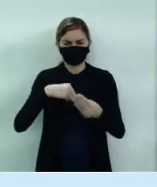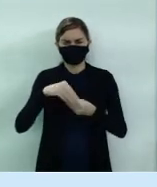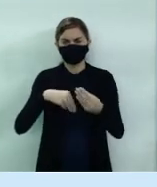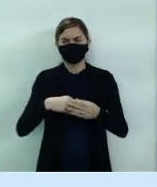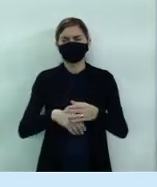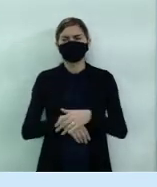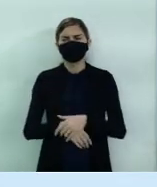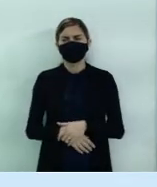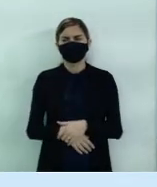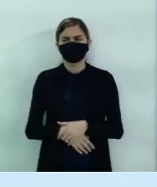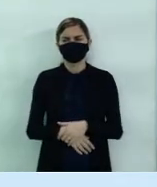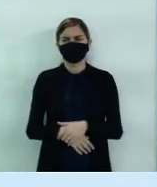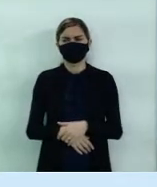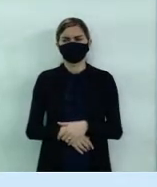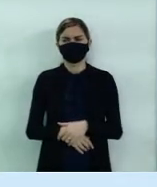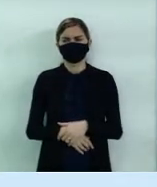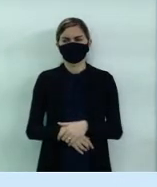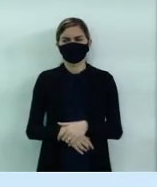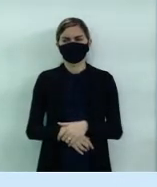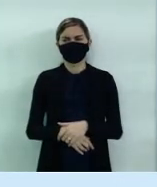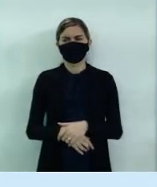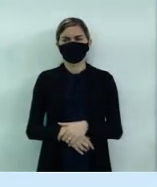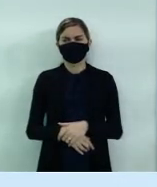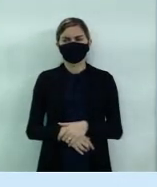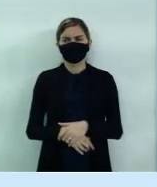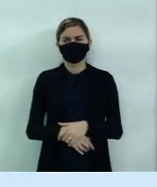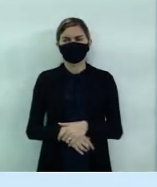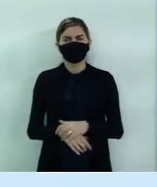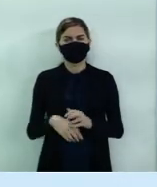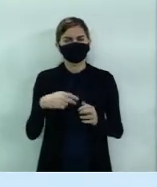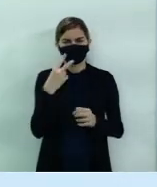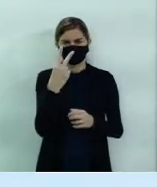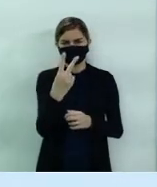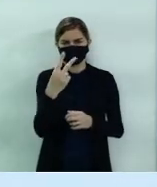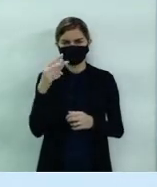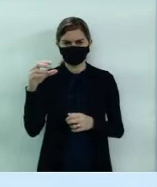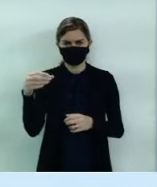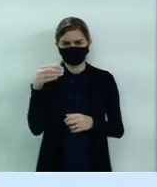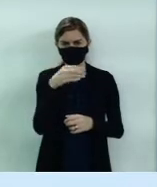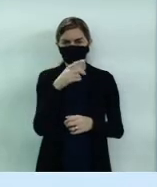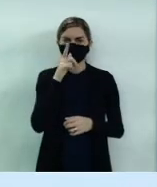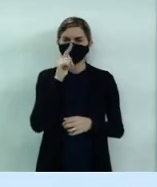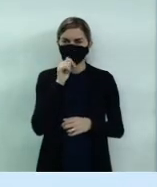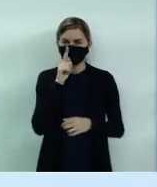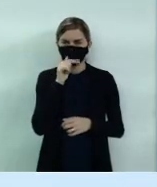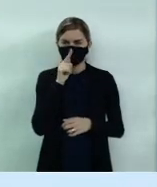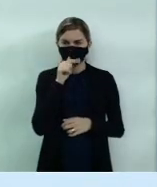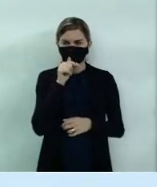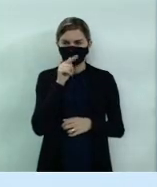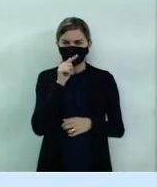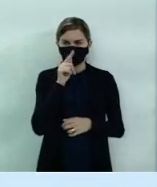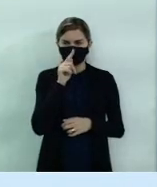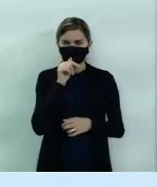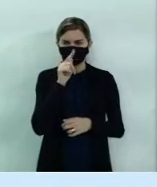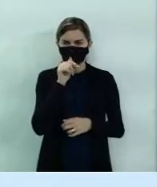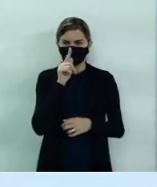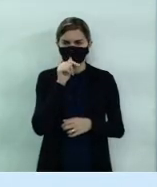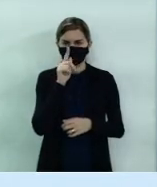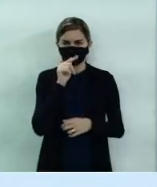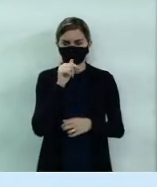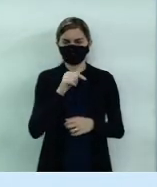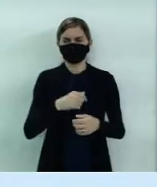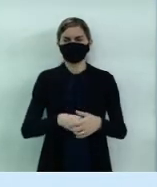Aqui o meu bicarbonato de sódio. Pego 2 copinhos com água.